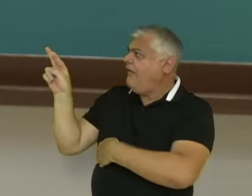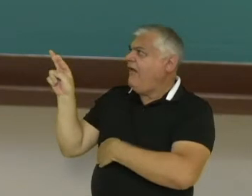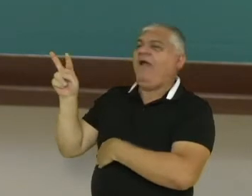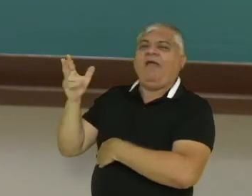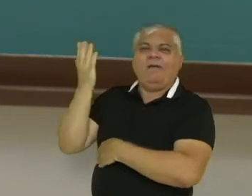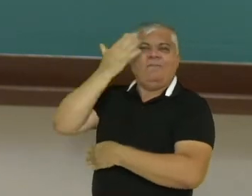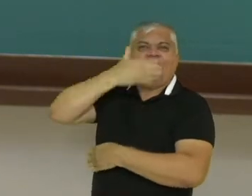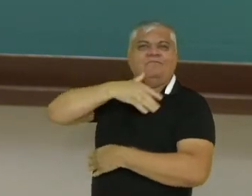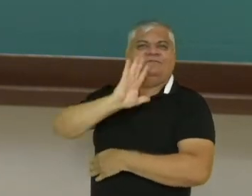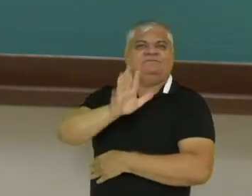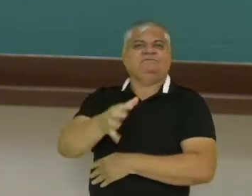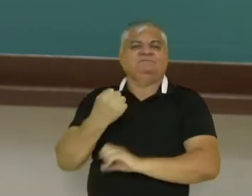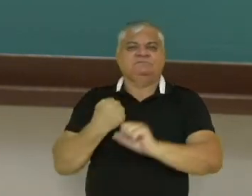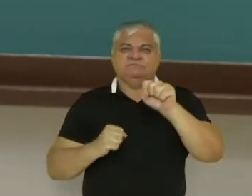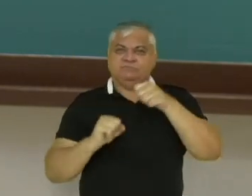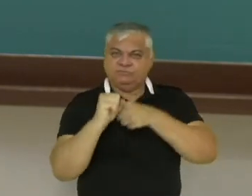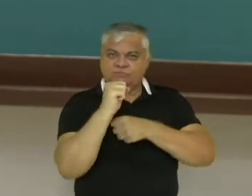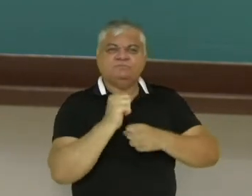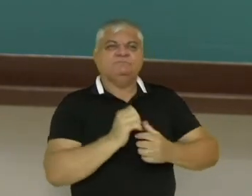registraram que já existia.